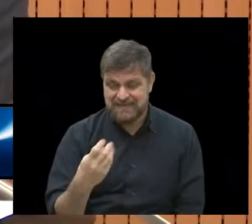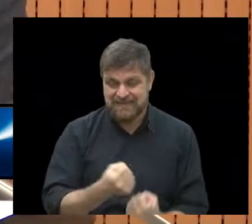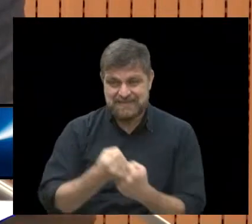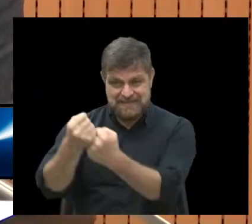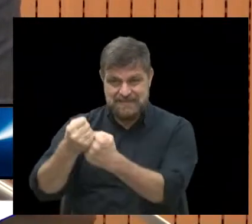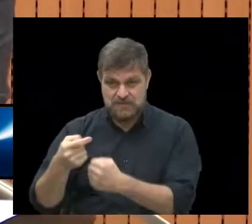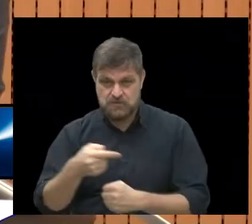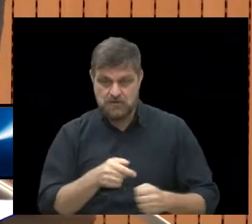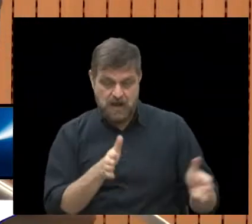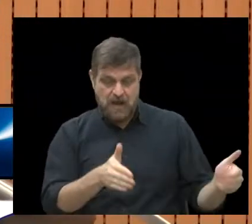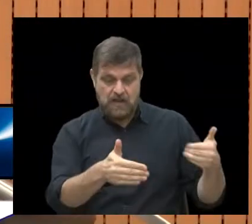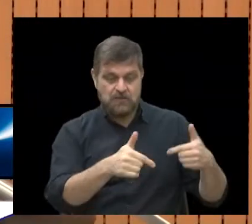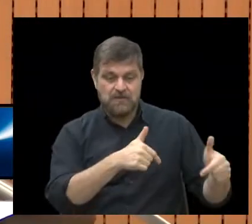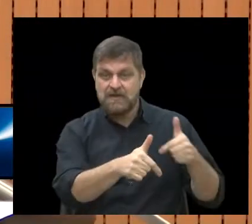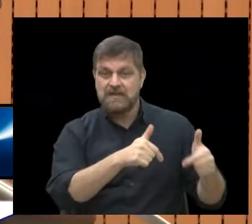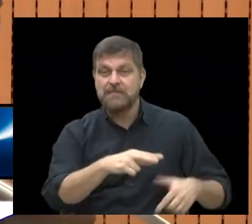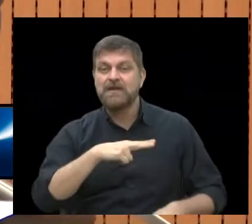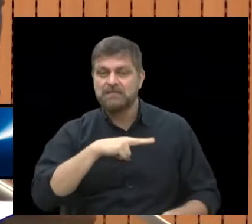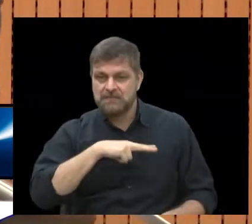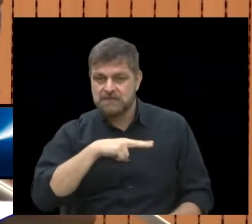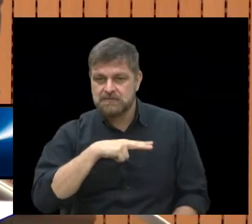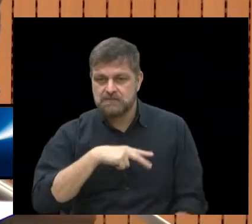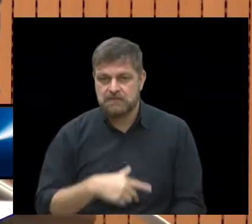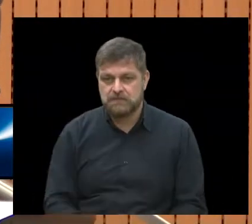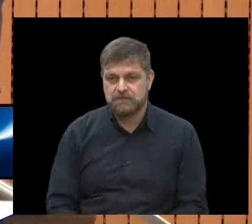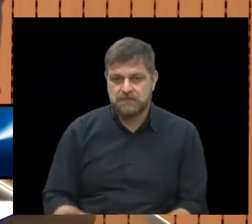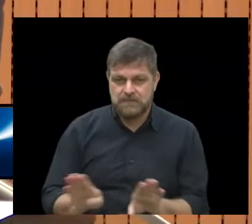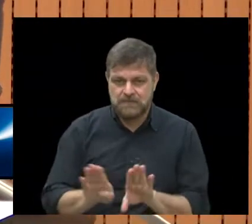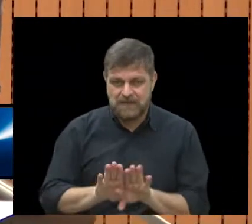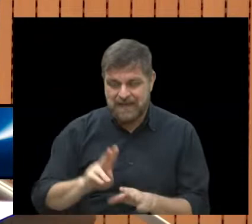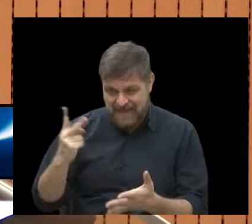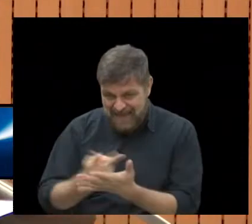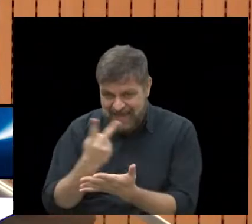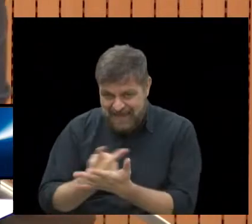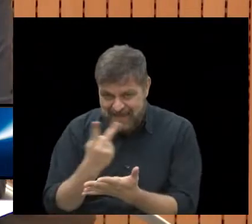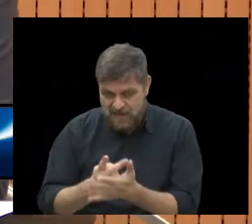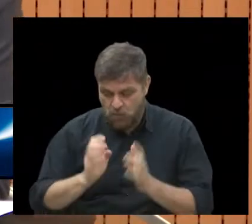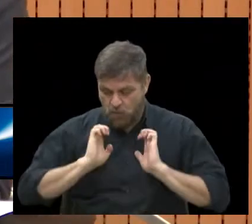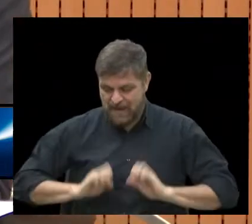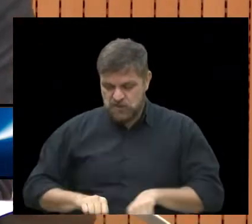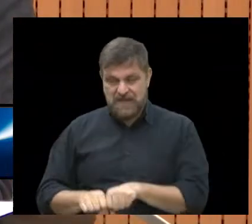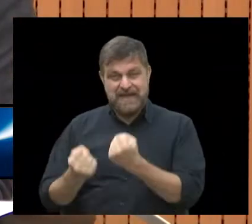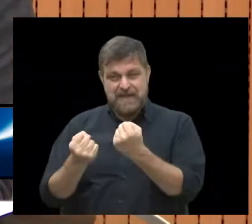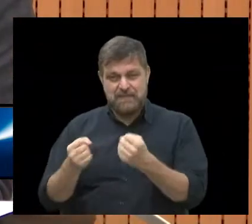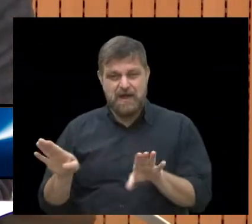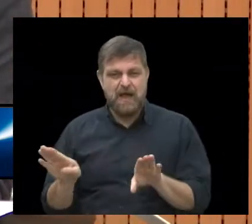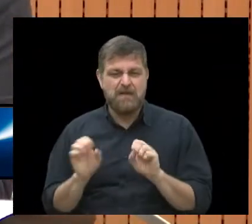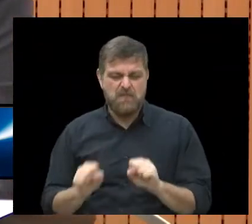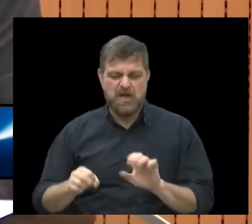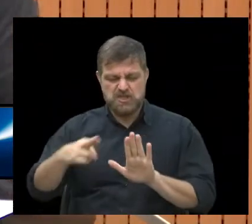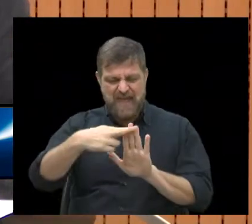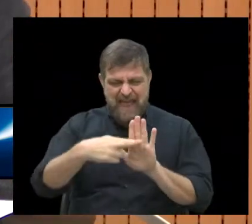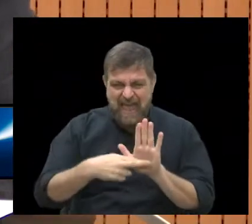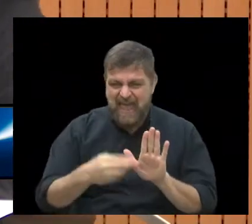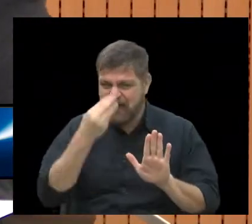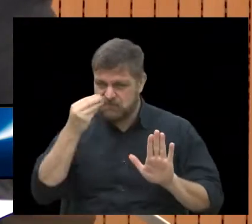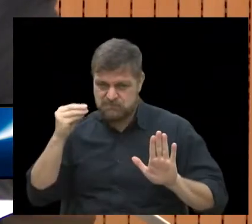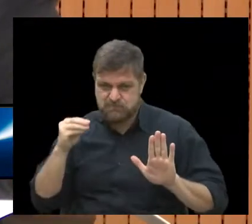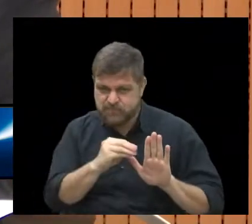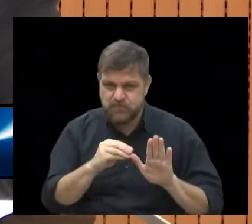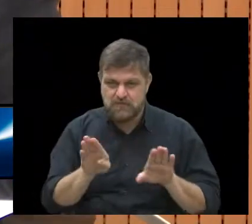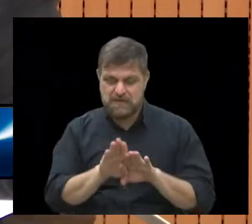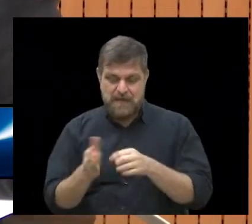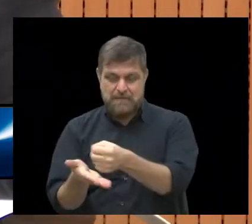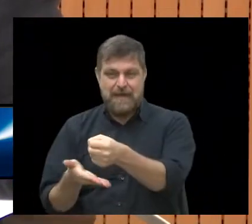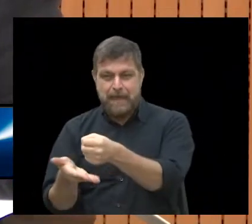seu escritório particular? Corrupção, nobres vereadores, pode ser de norma, de ética, de princípios